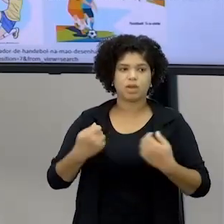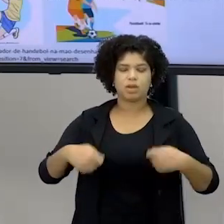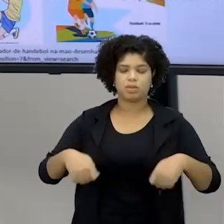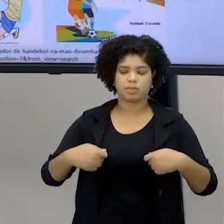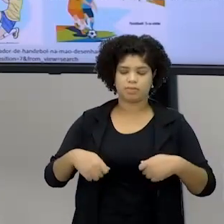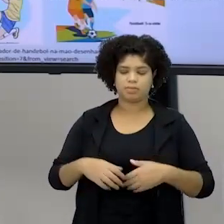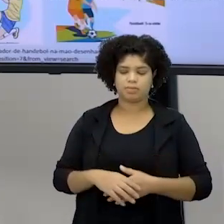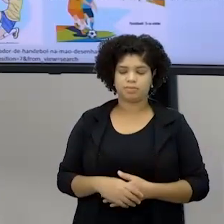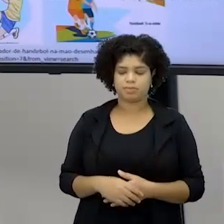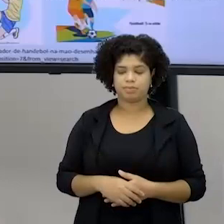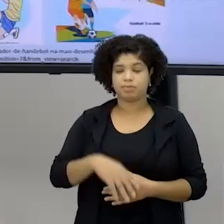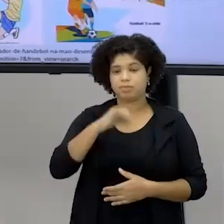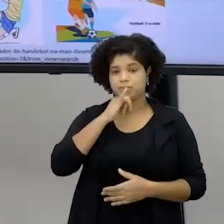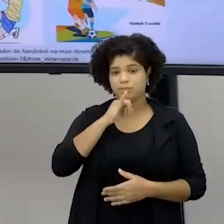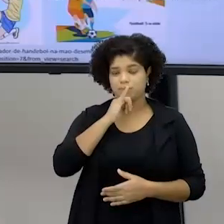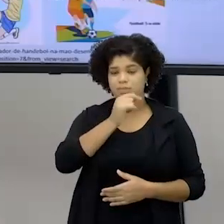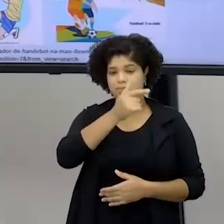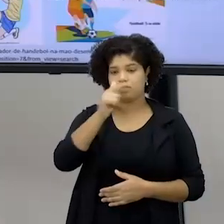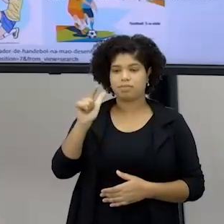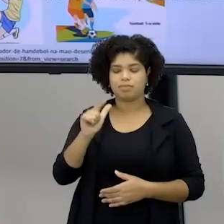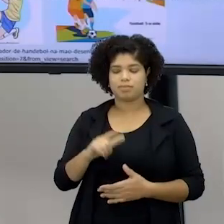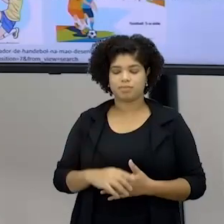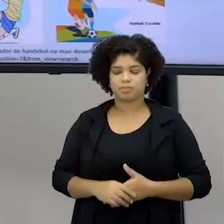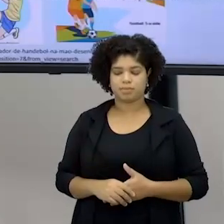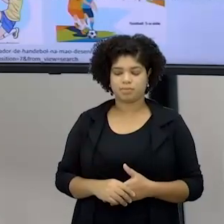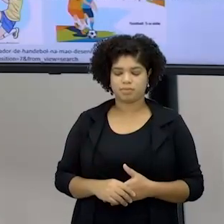aqui também. Ó, vou dar exemplo de um outro.